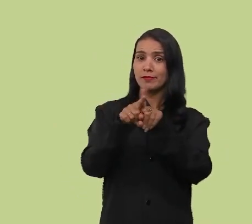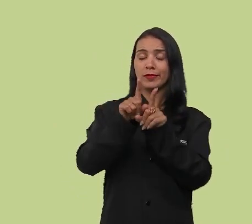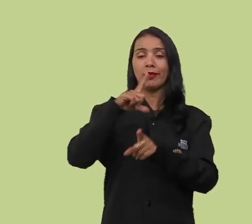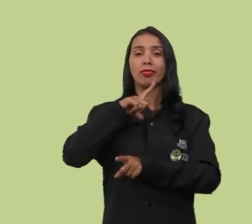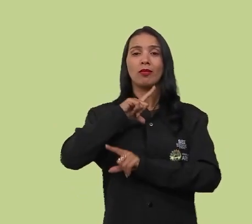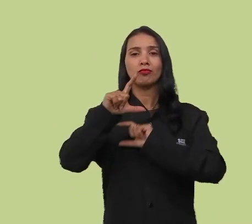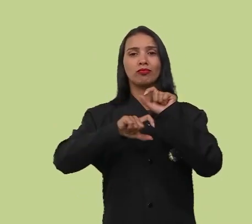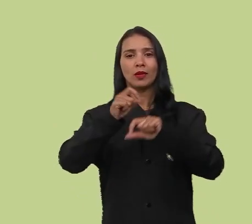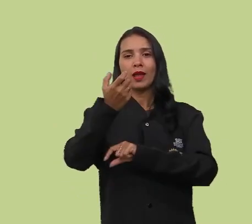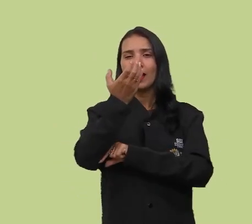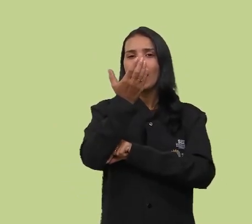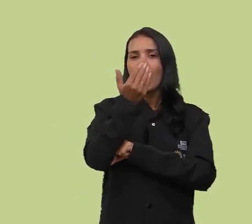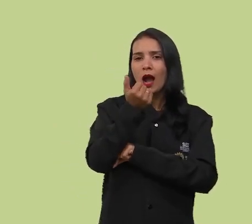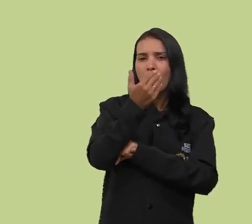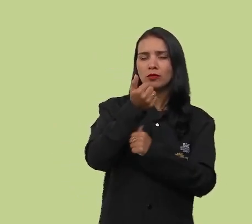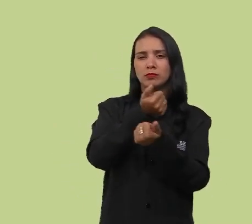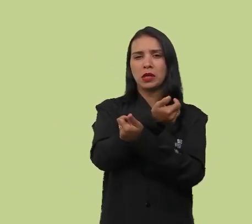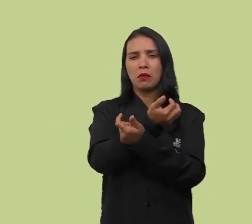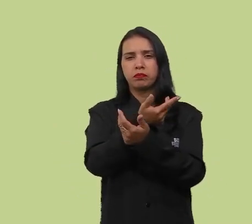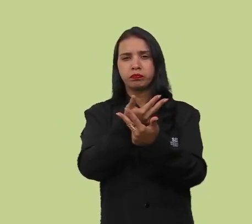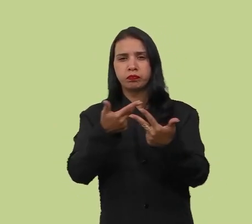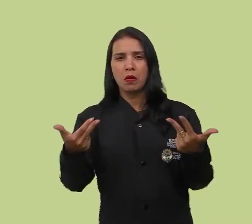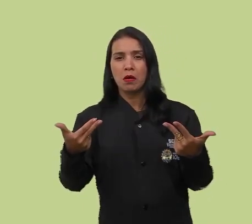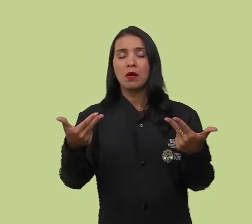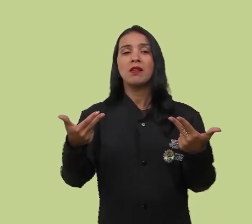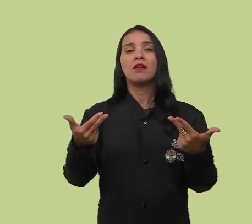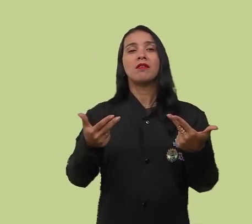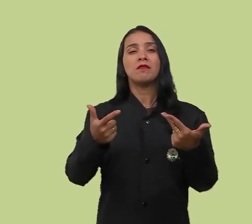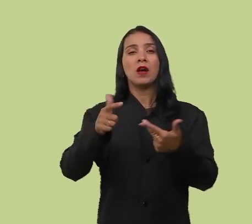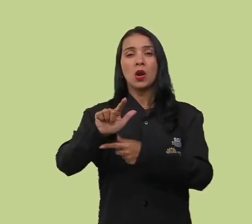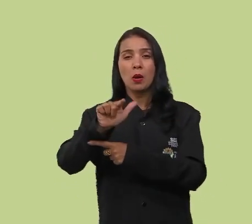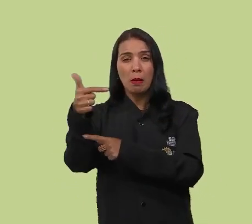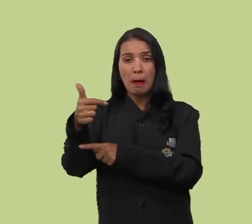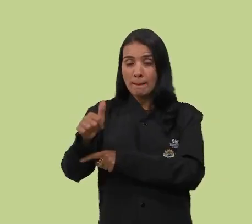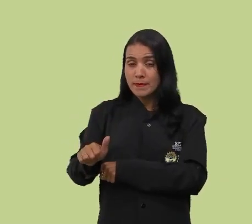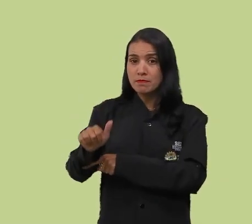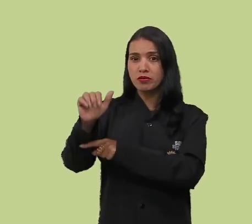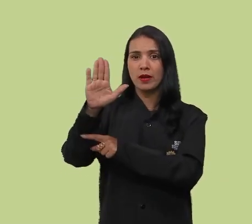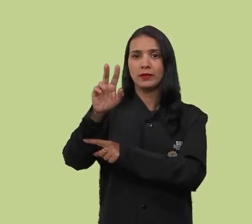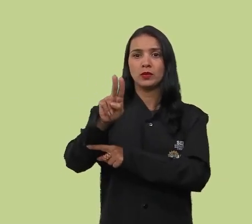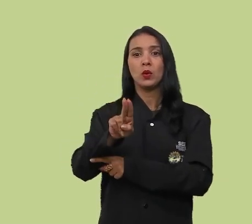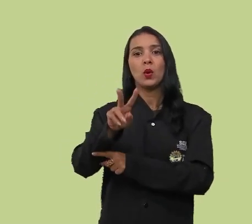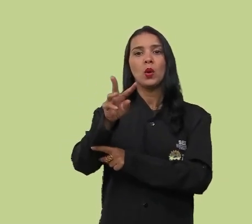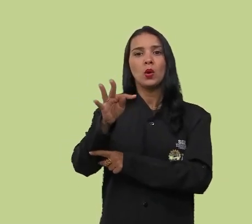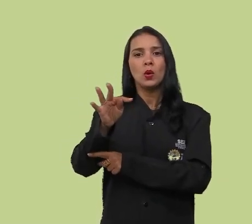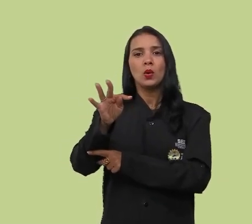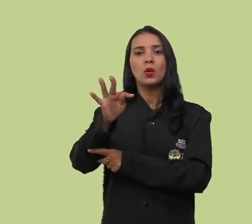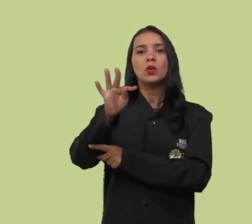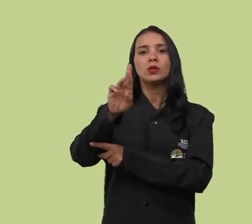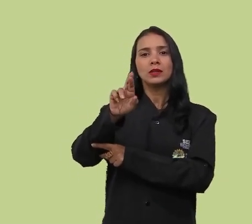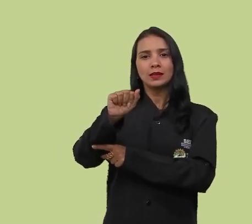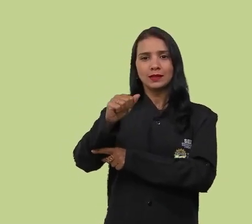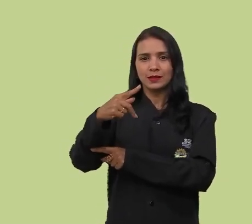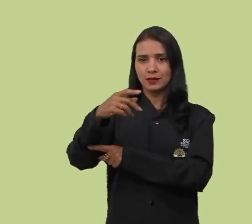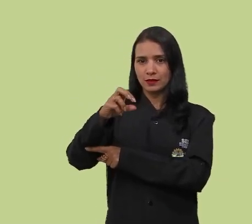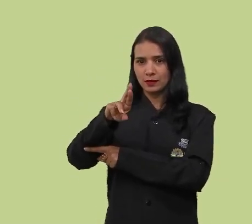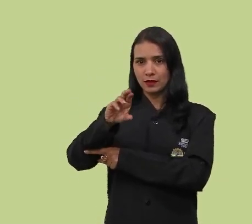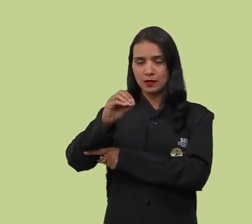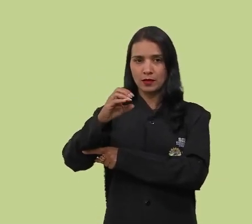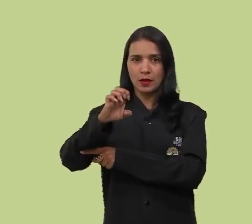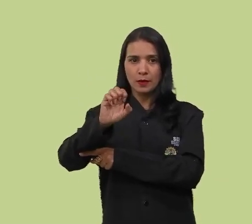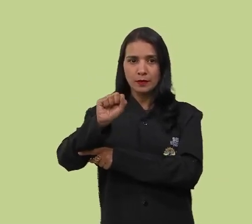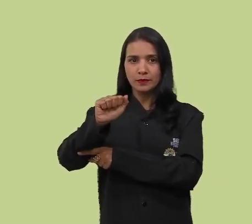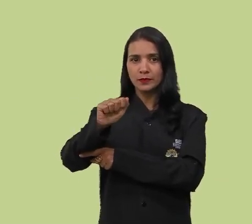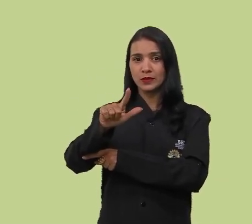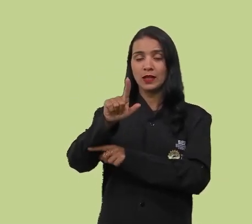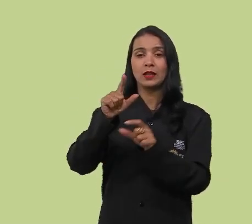ultraprocessados. Então, os ultraprocessados são o quê? São formulações industriais criadas ali a partir de